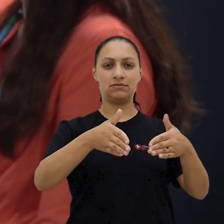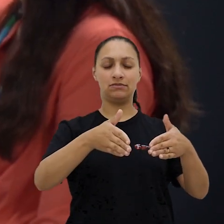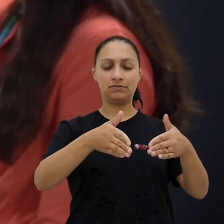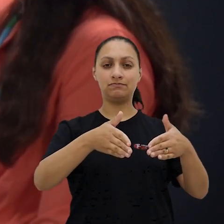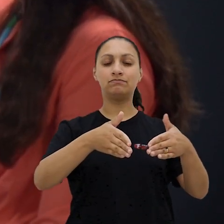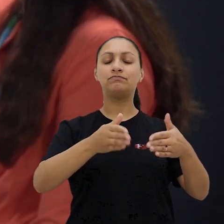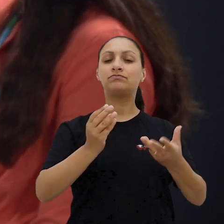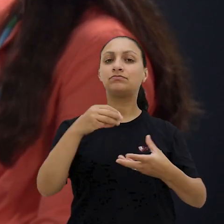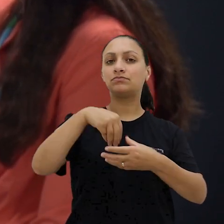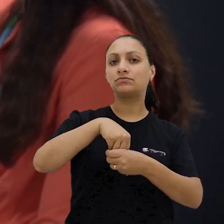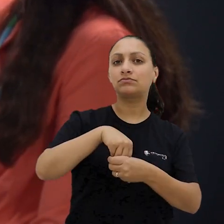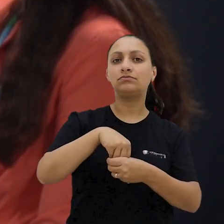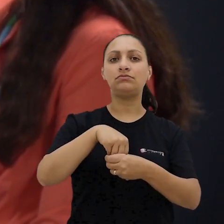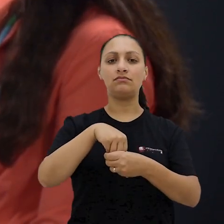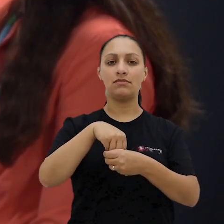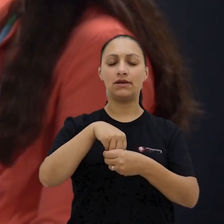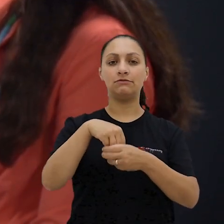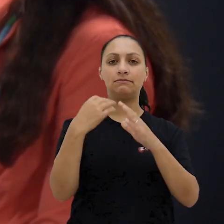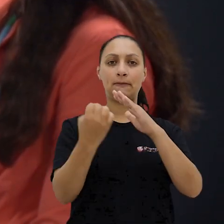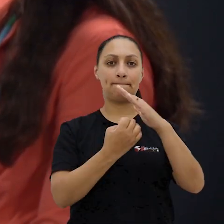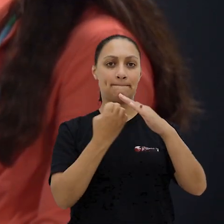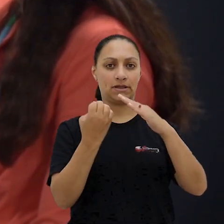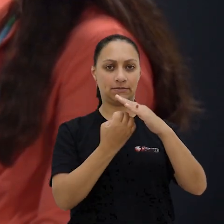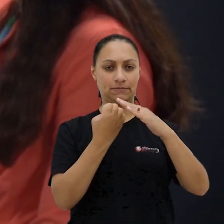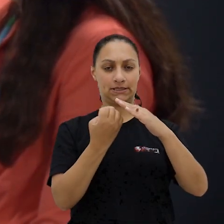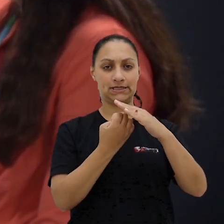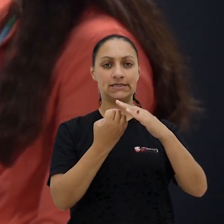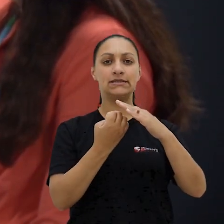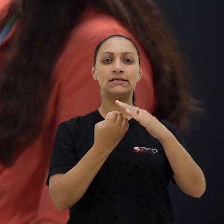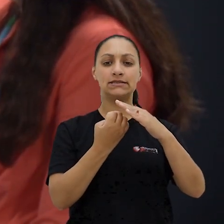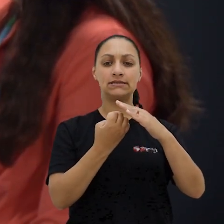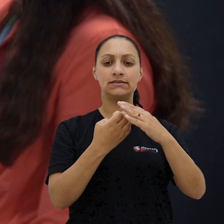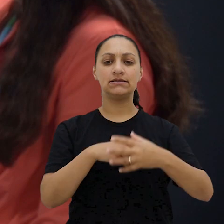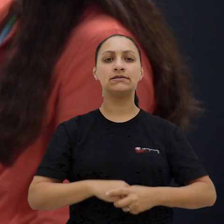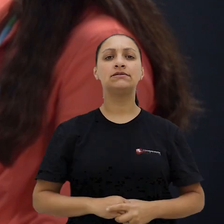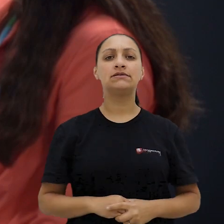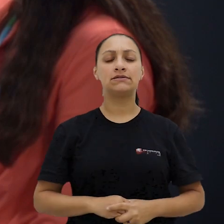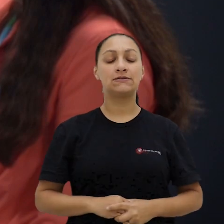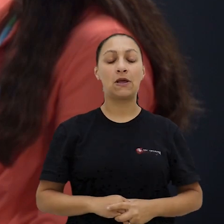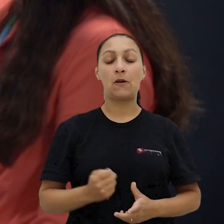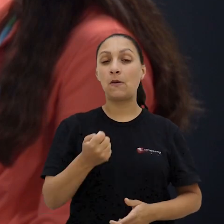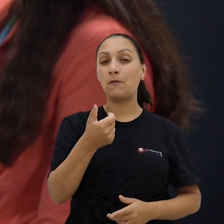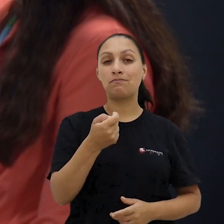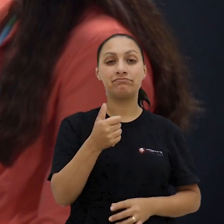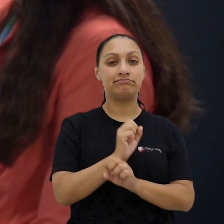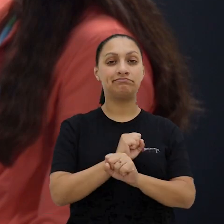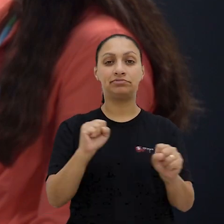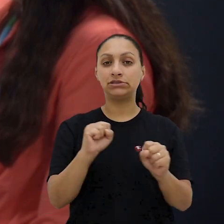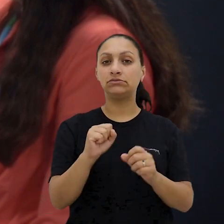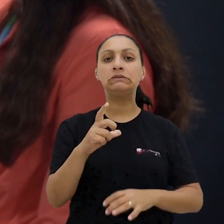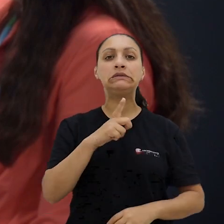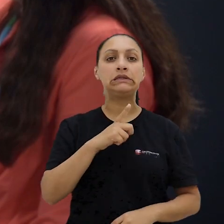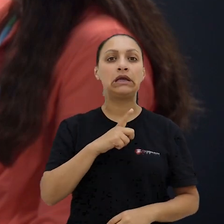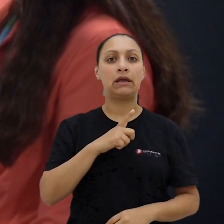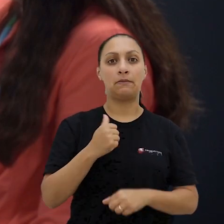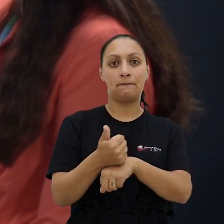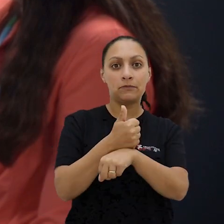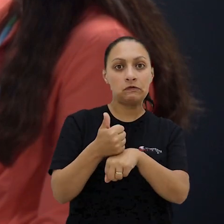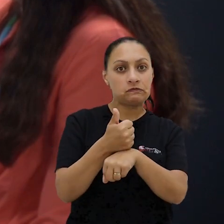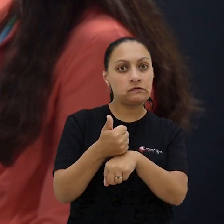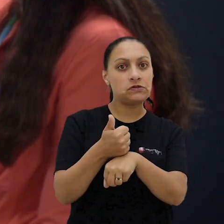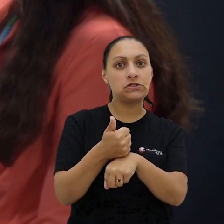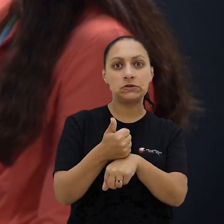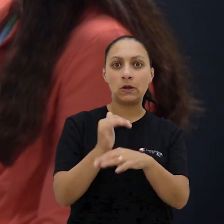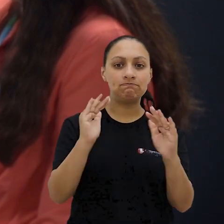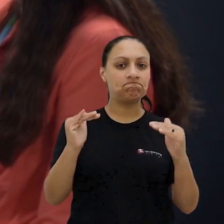específicas. O que dentro de uma empresa seria praticamente impossível tu manter todos os profissionais